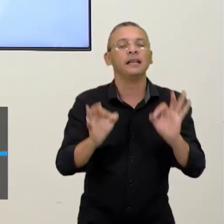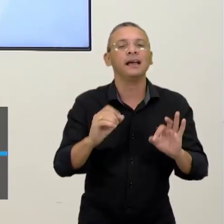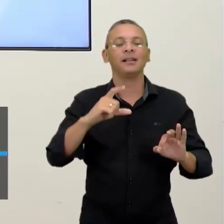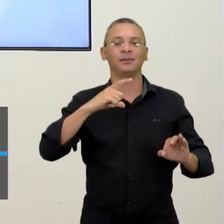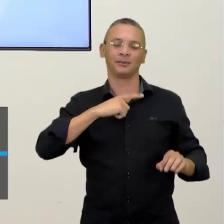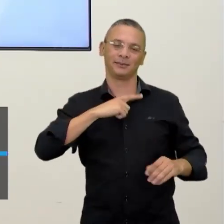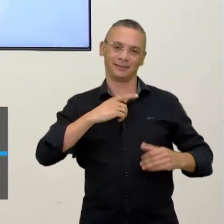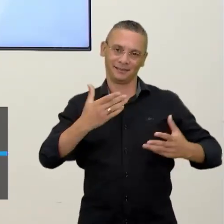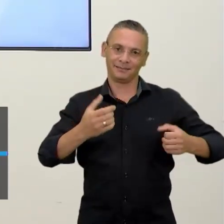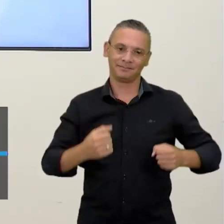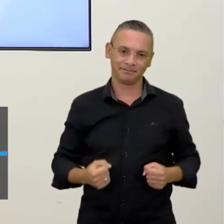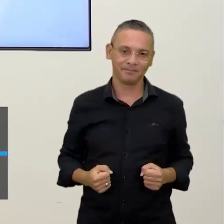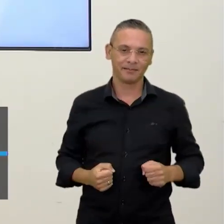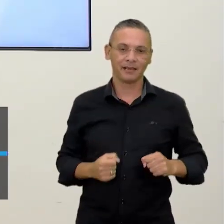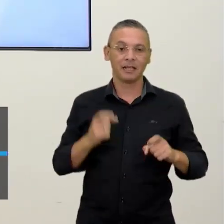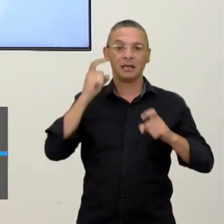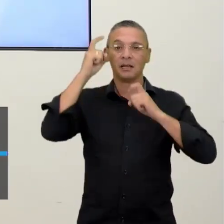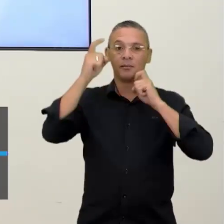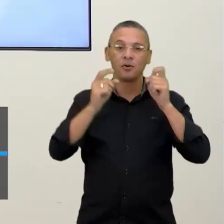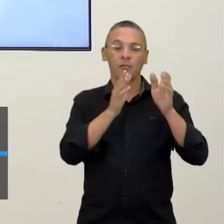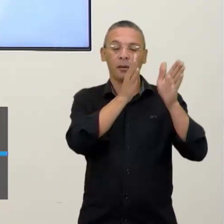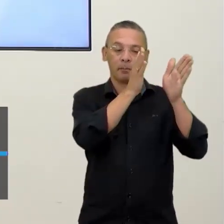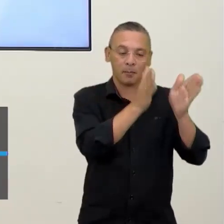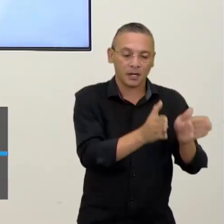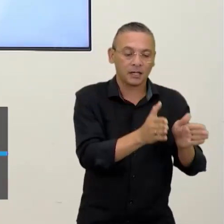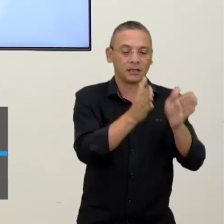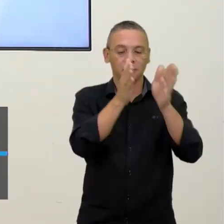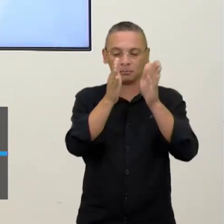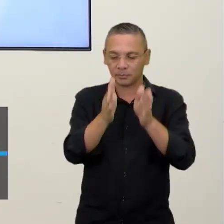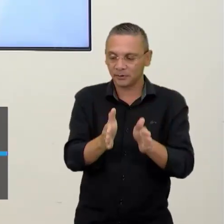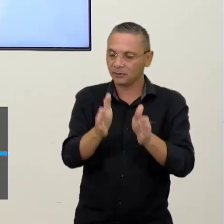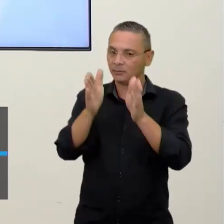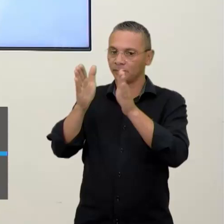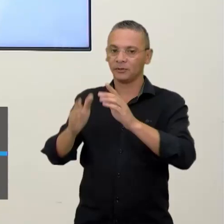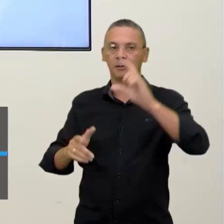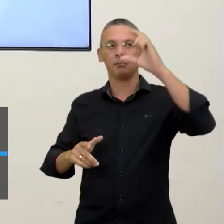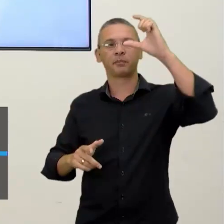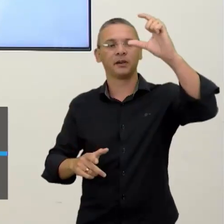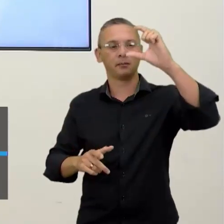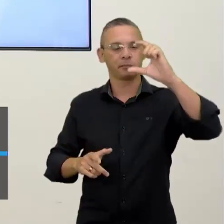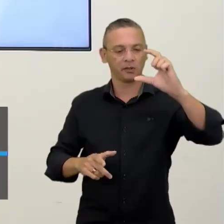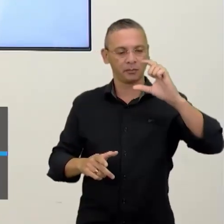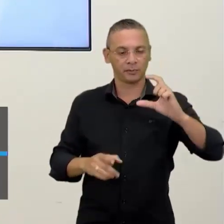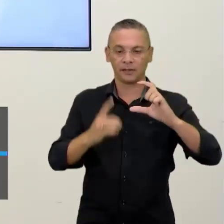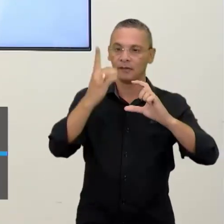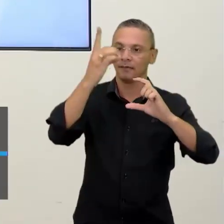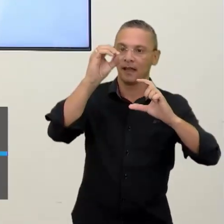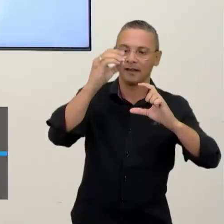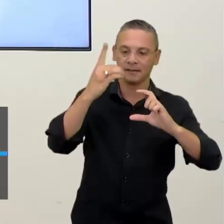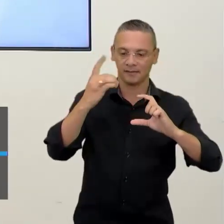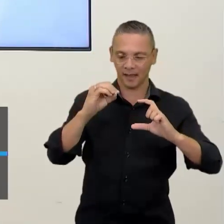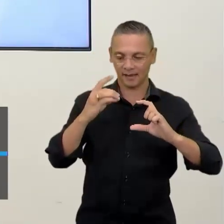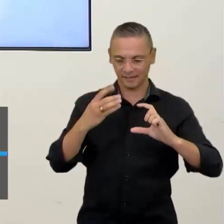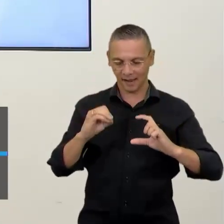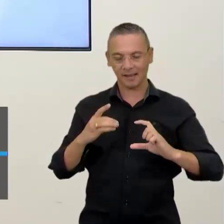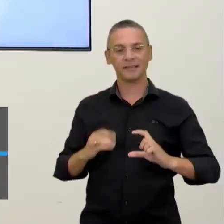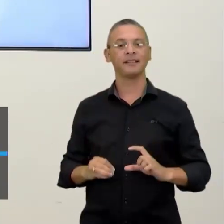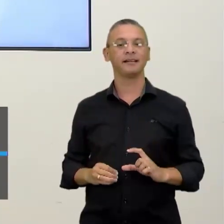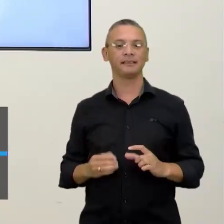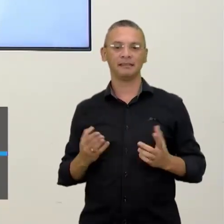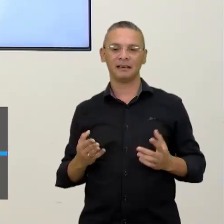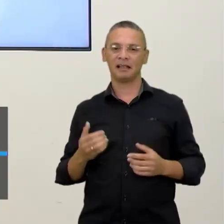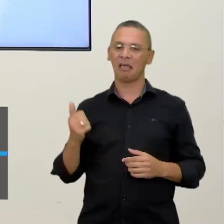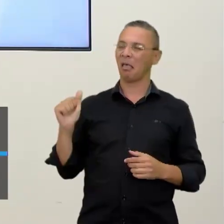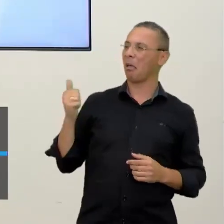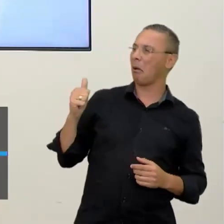nos versos. Então, ele se preocupou em verso a verso, calcular 10 sílabas. Professor, mas ali tinha